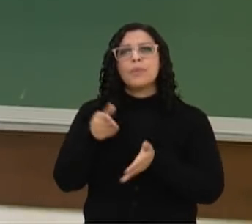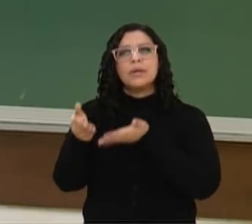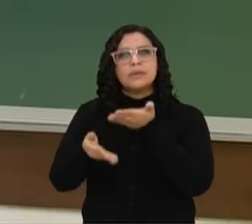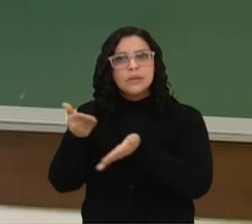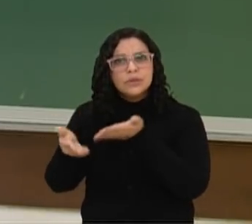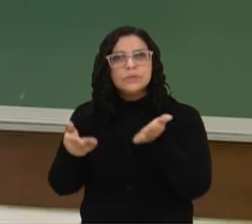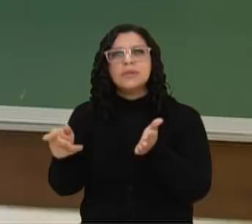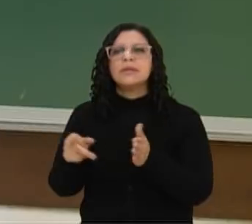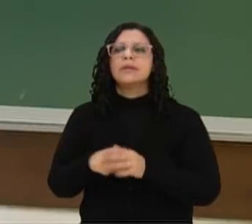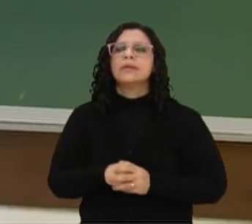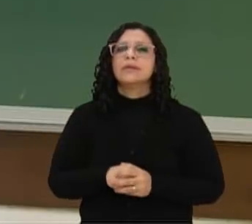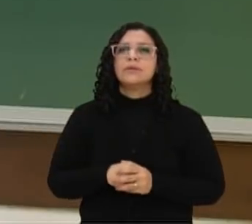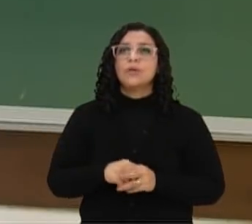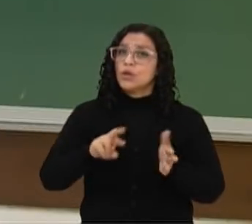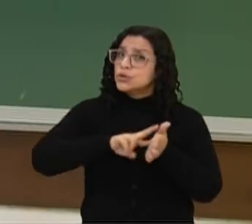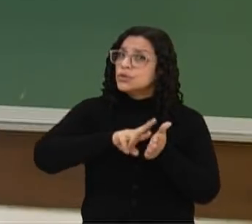serviços